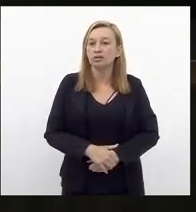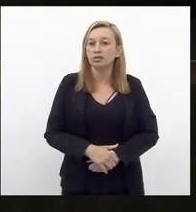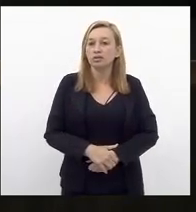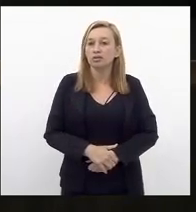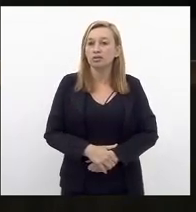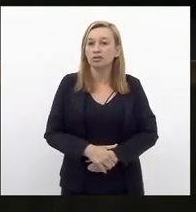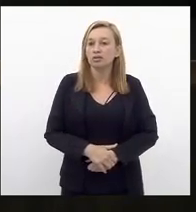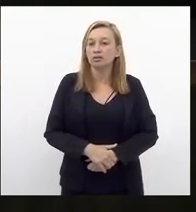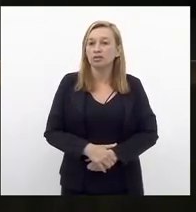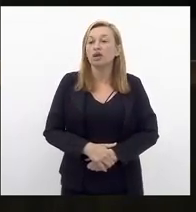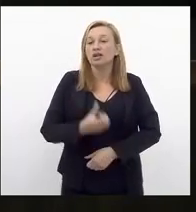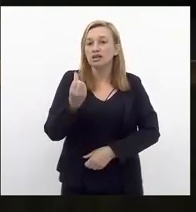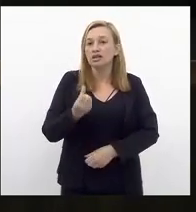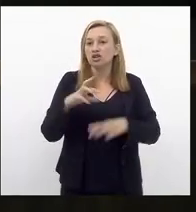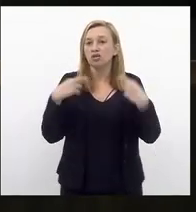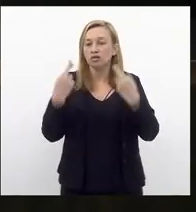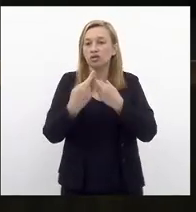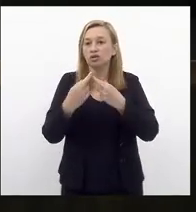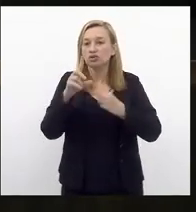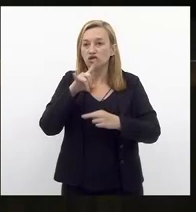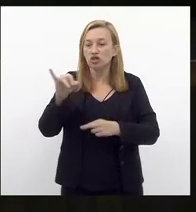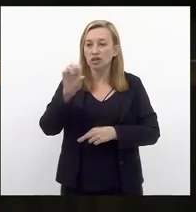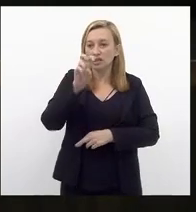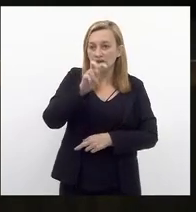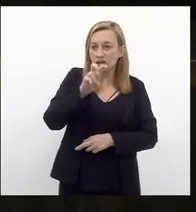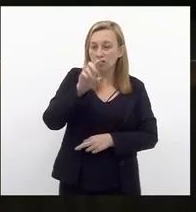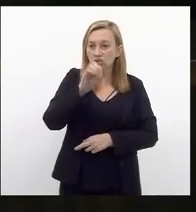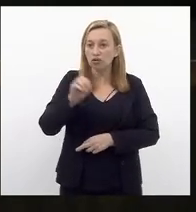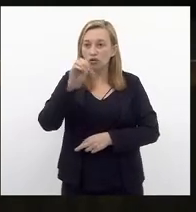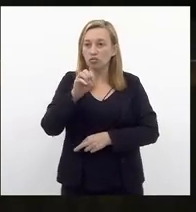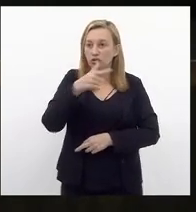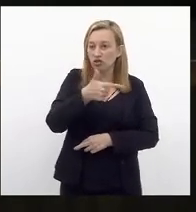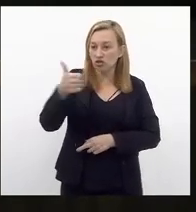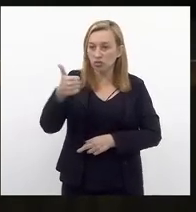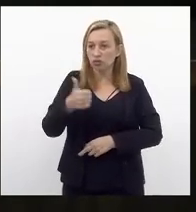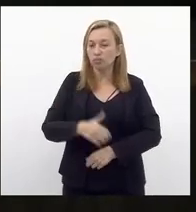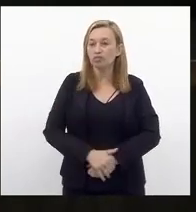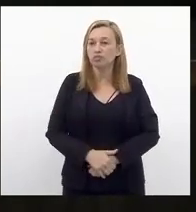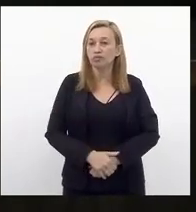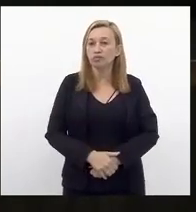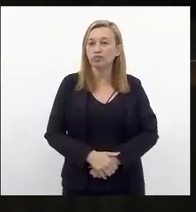está aberto a sexta sessão extraordinária dia cinco de Outubro de 2011